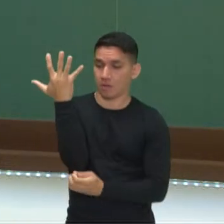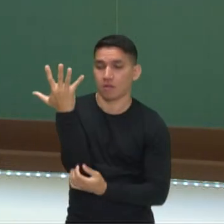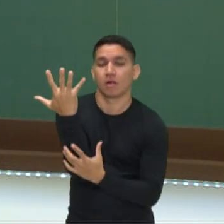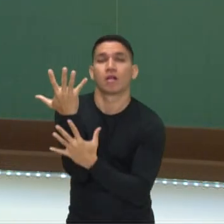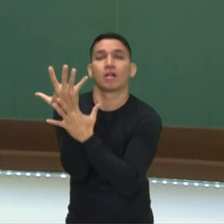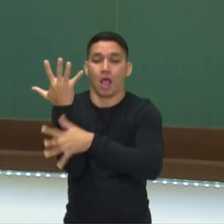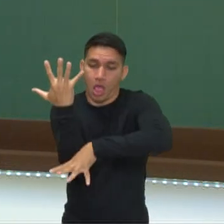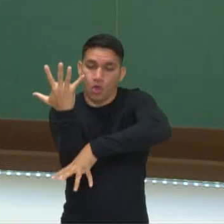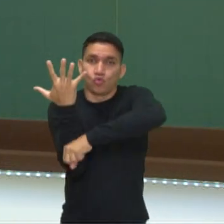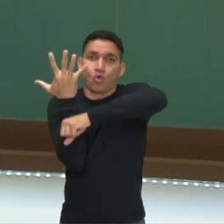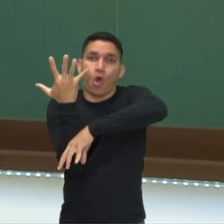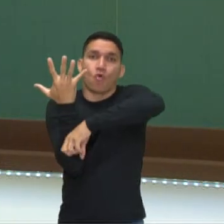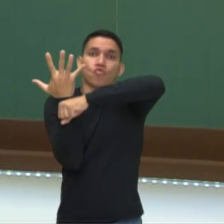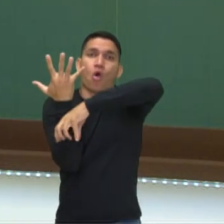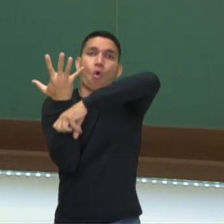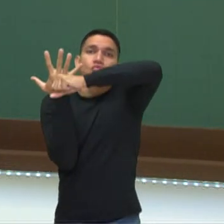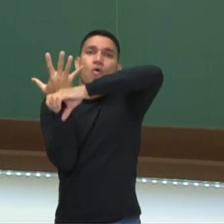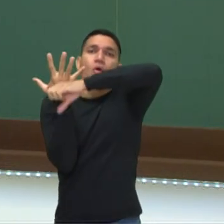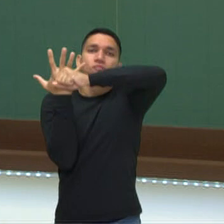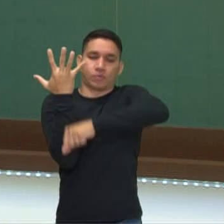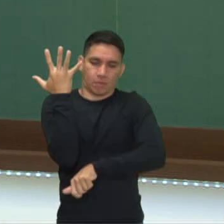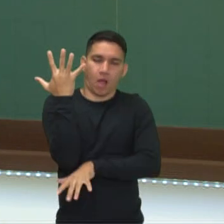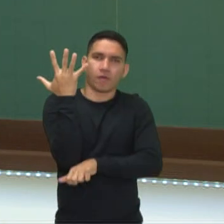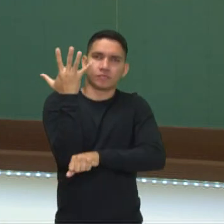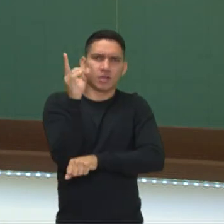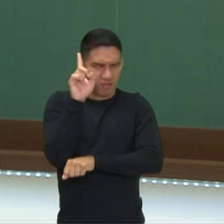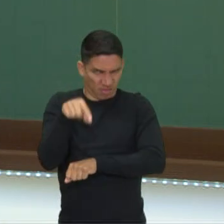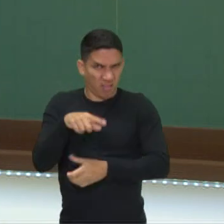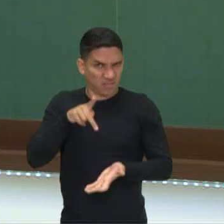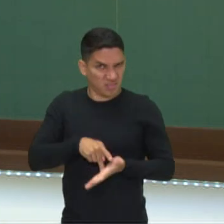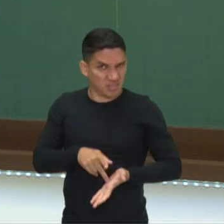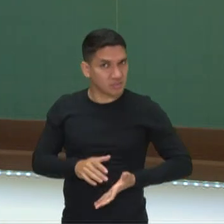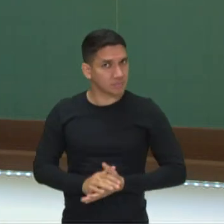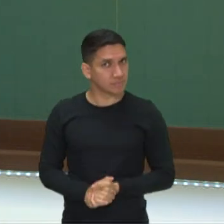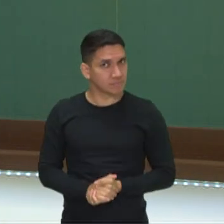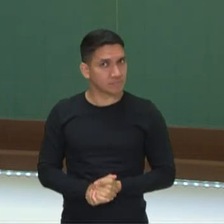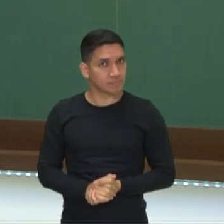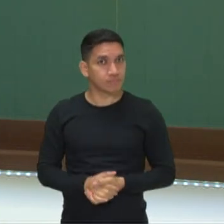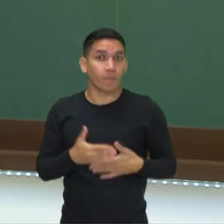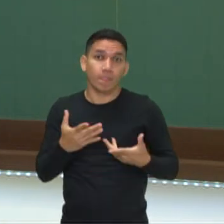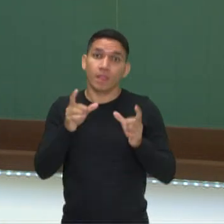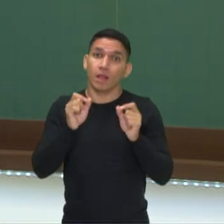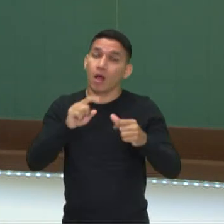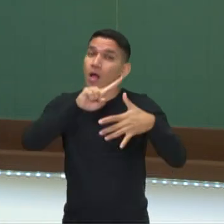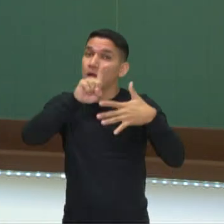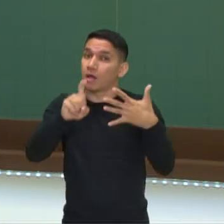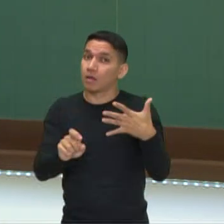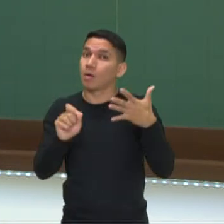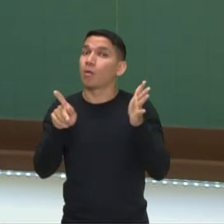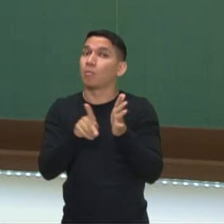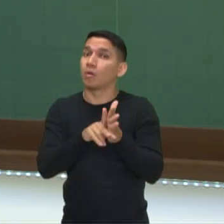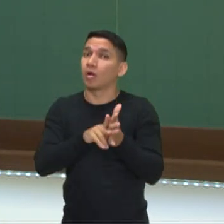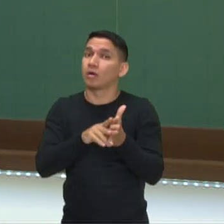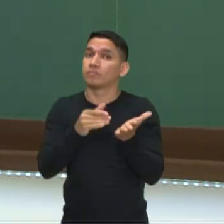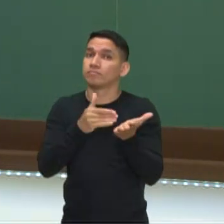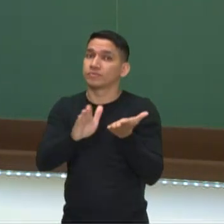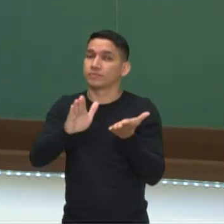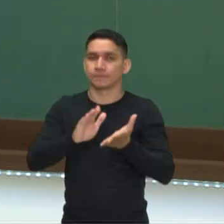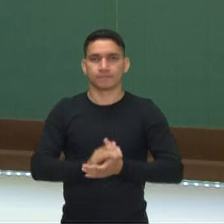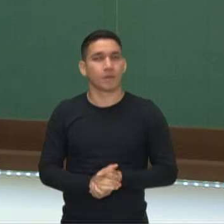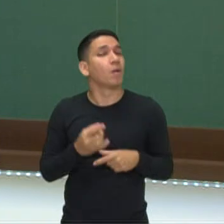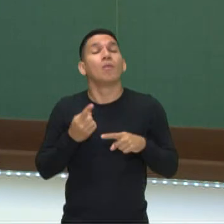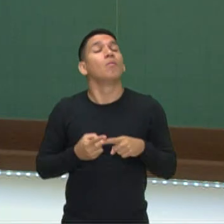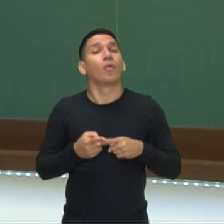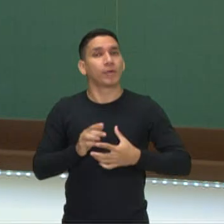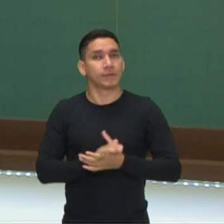para puxar a água pela raiz. Será que isso está correto? Então, essa hipótese está refutada. Por